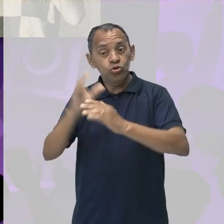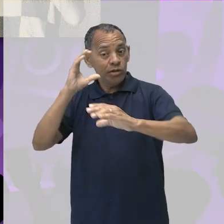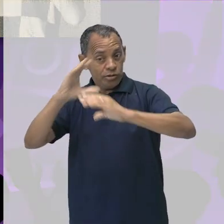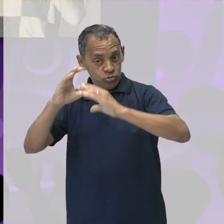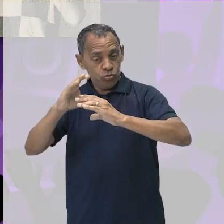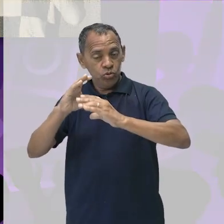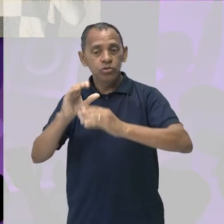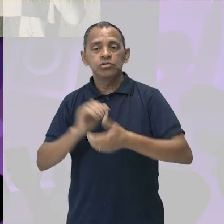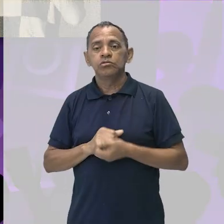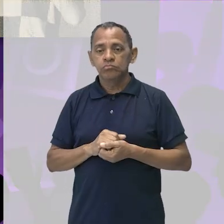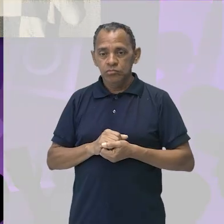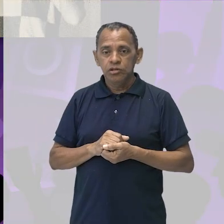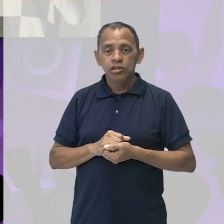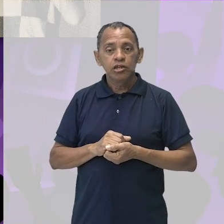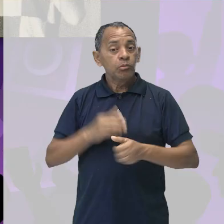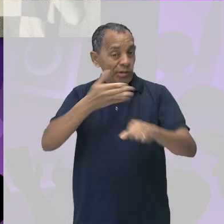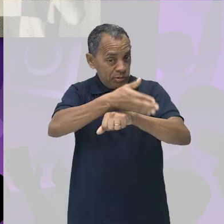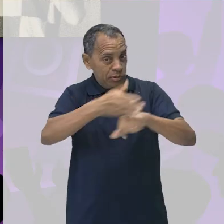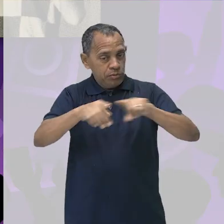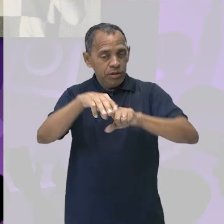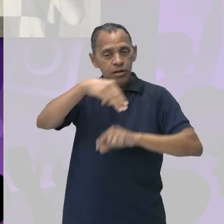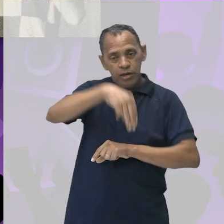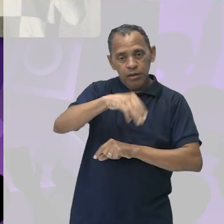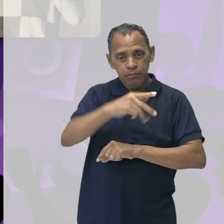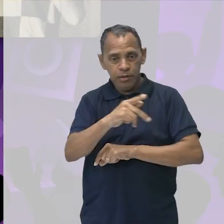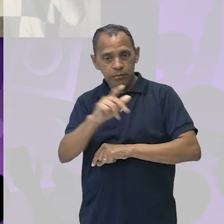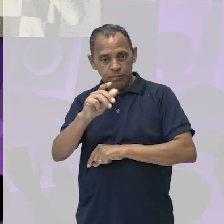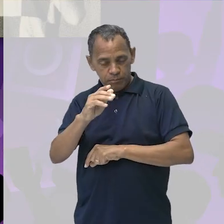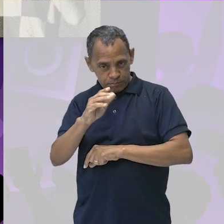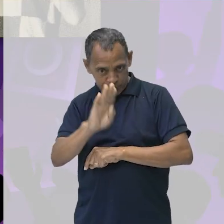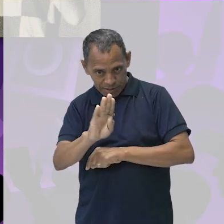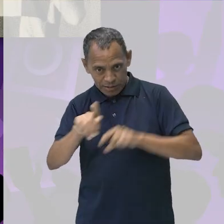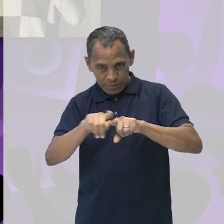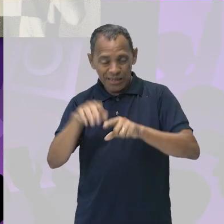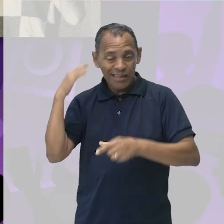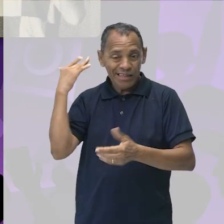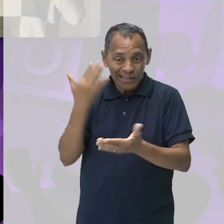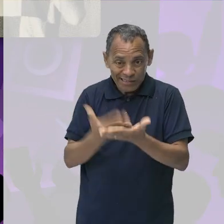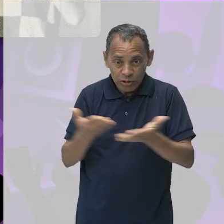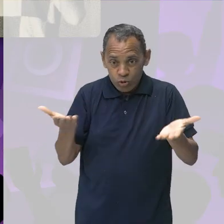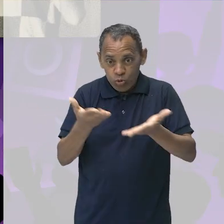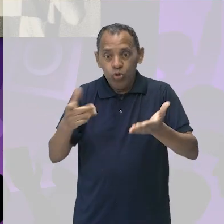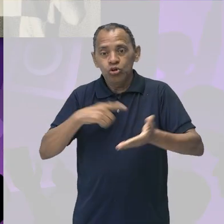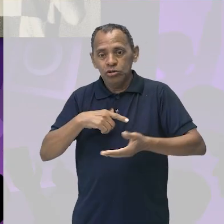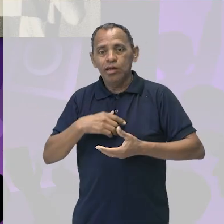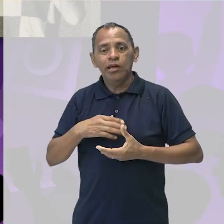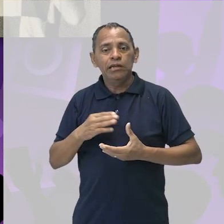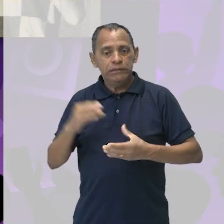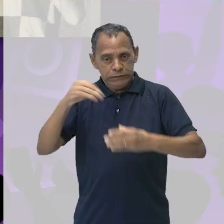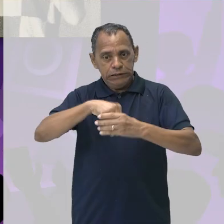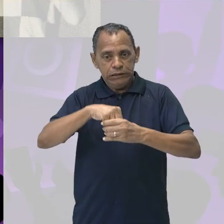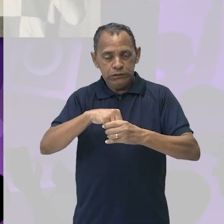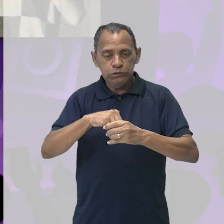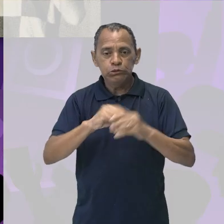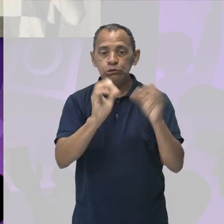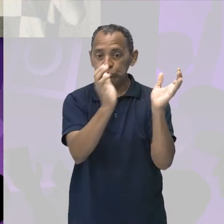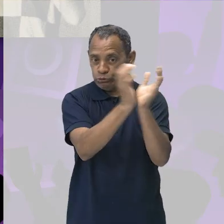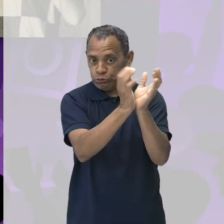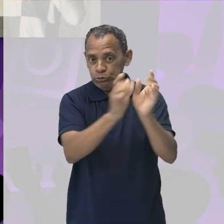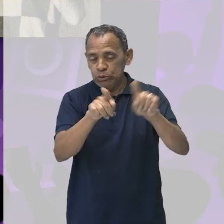considerados grandes cantores populares brasileiros. Aí nós temos temos o Caetano